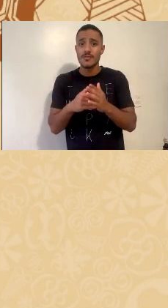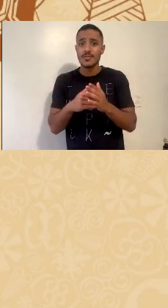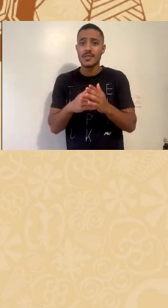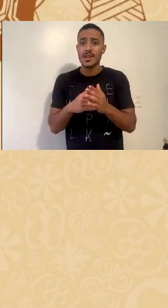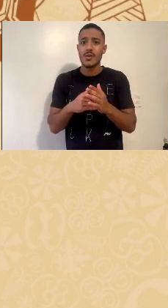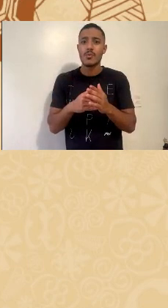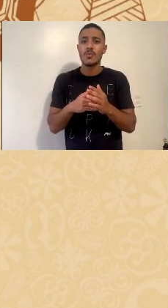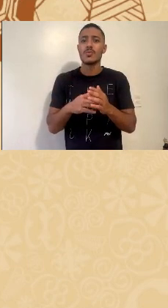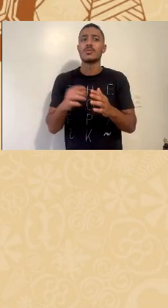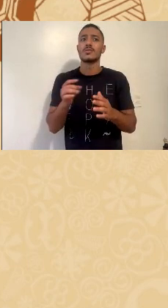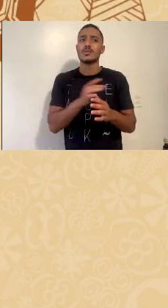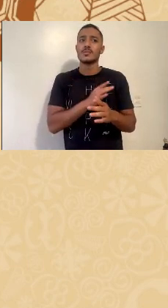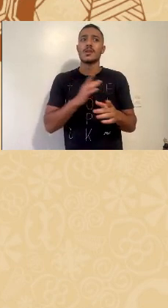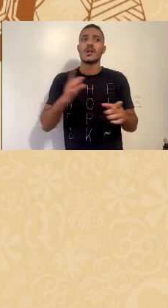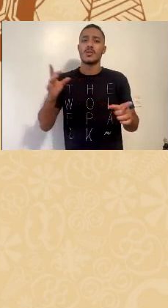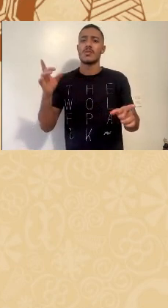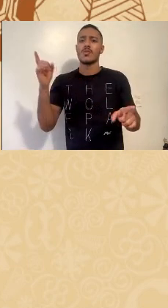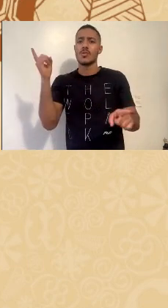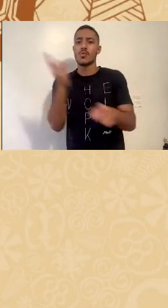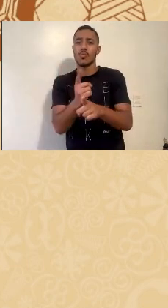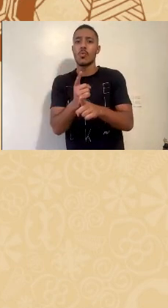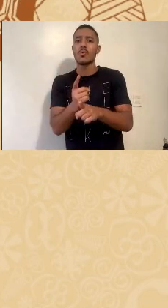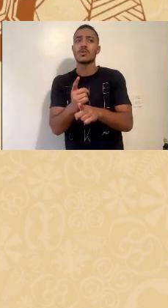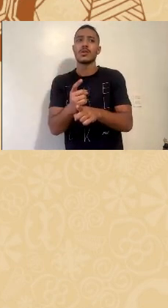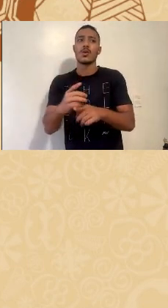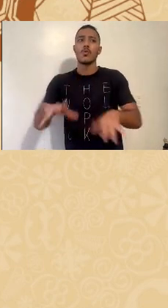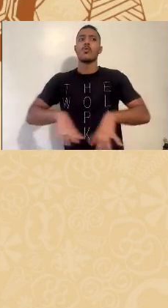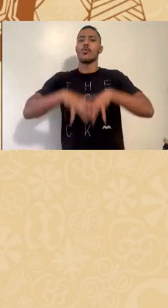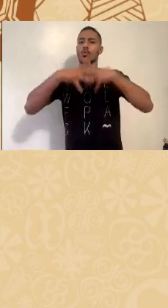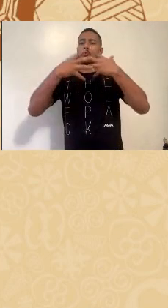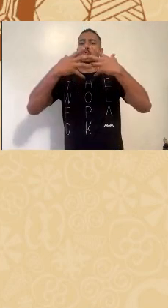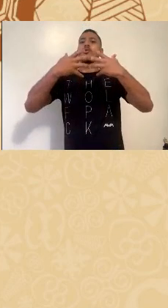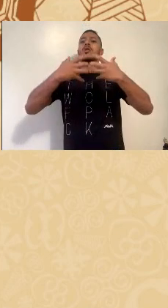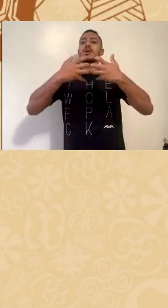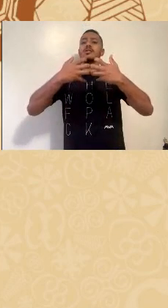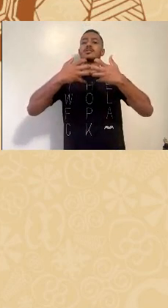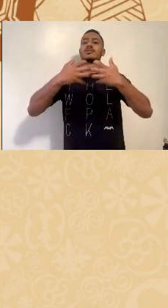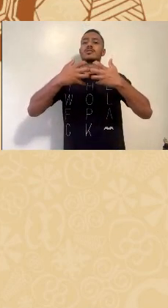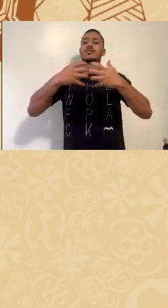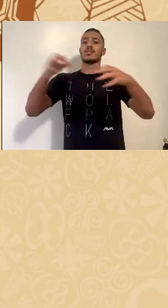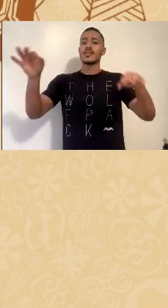passe e a coragem venha, né? Mas, nesse momento, eu estou com muito medo.